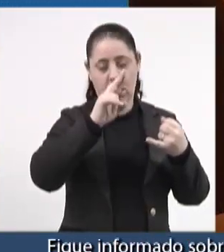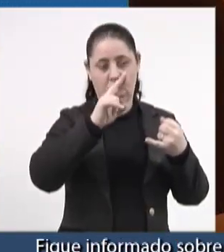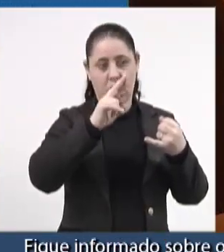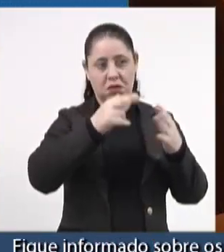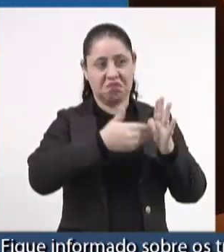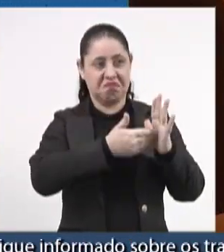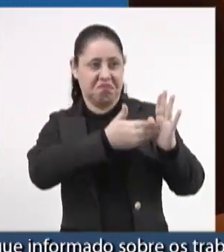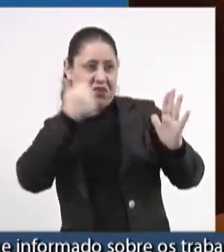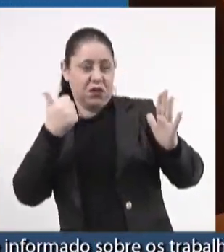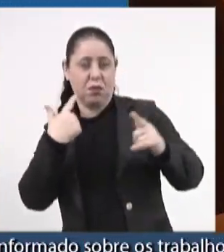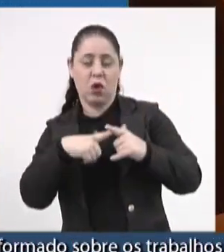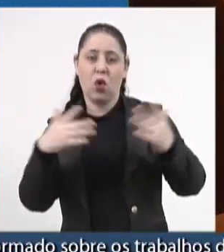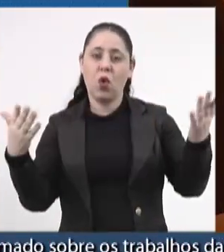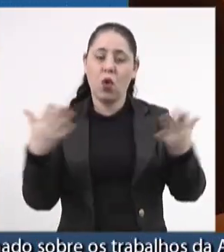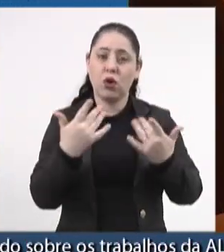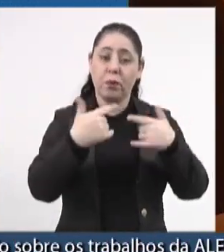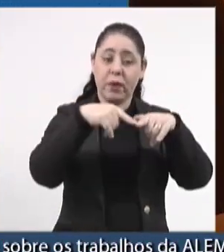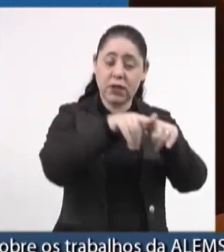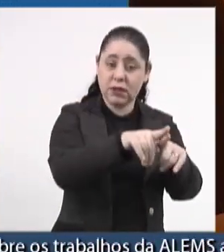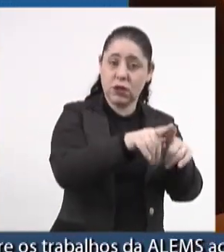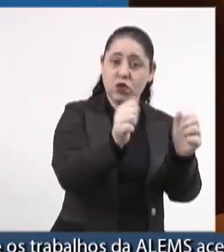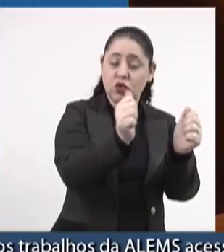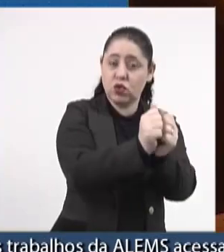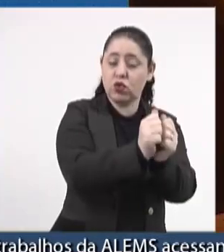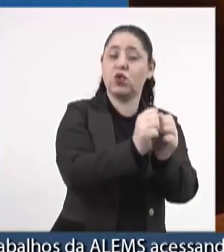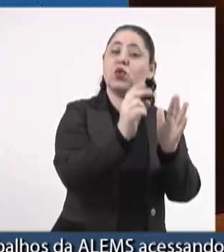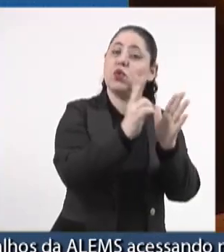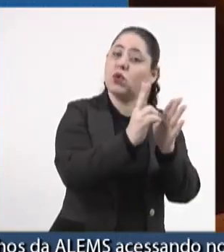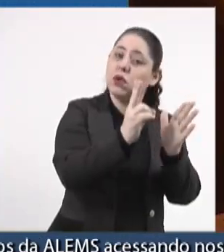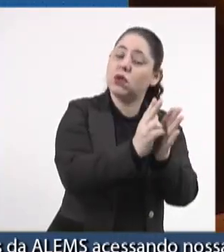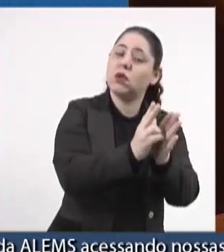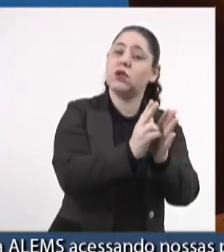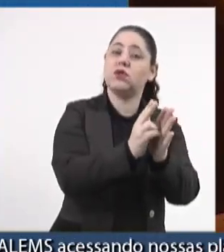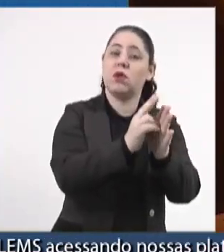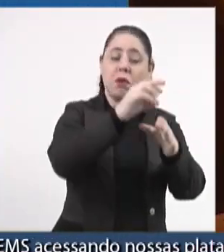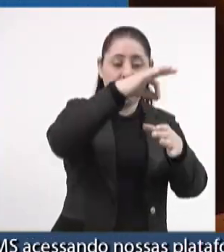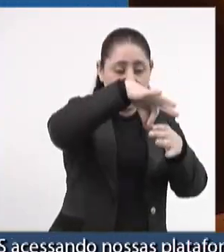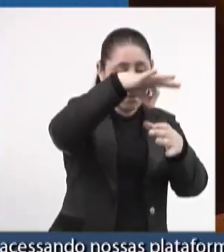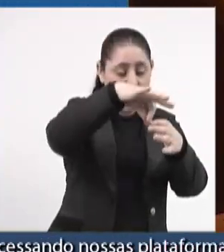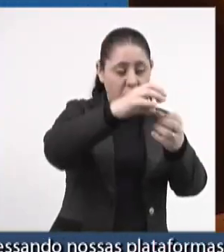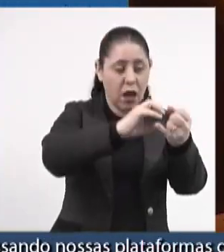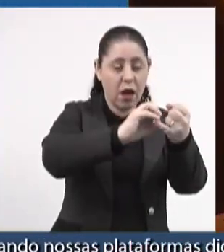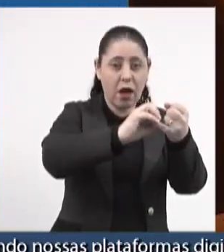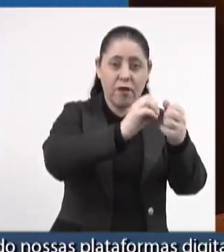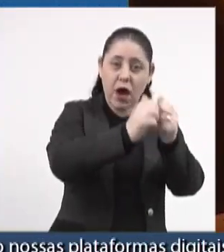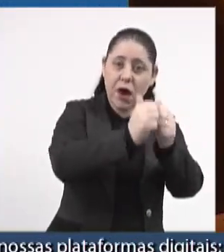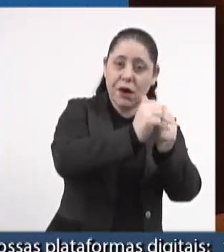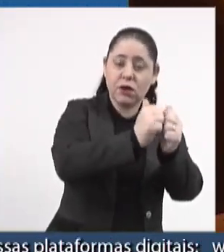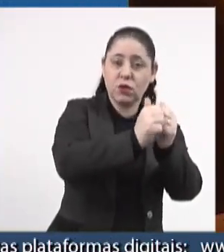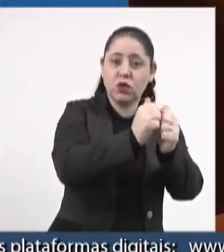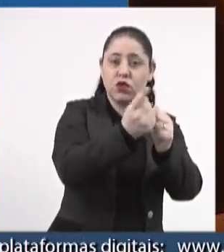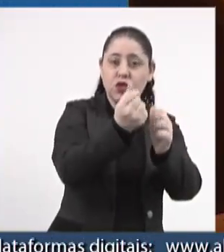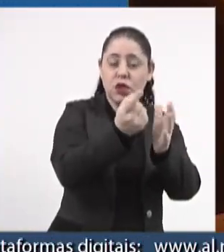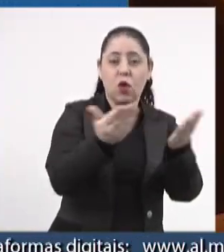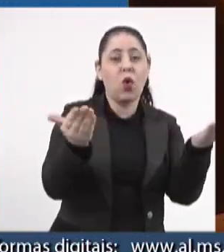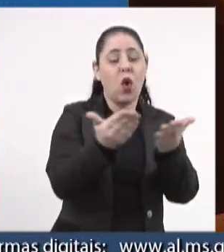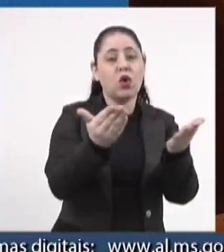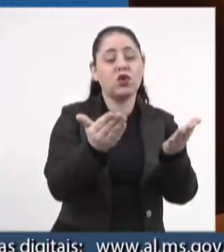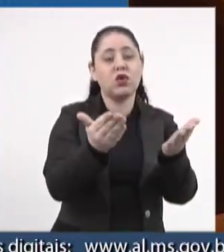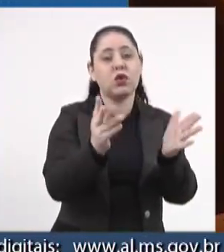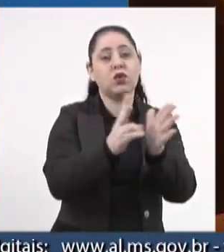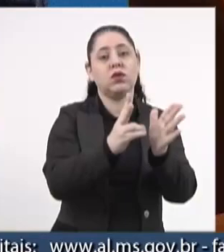passam fome, que eles eram parceiros de quem plantava os arroz naquela região e ganhava dinheiro, hoje está